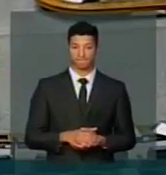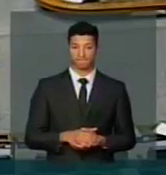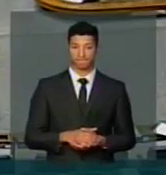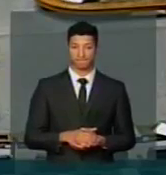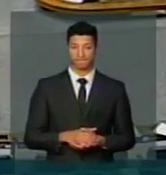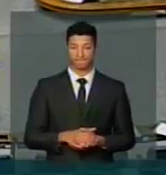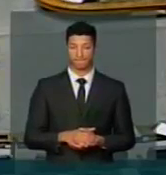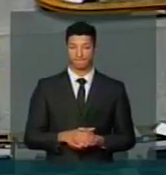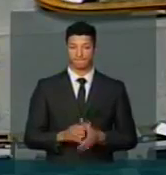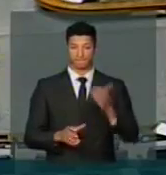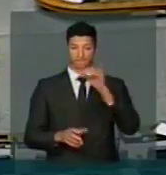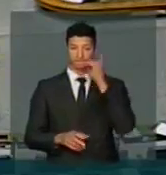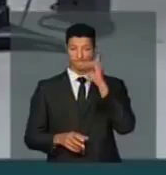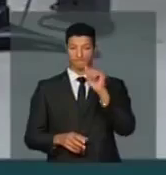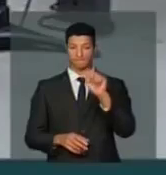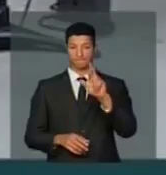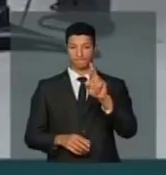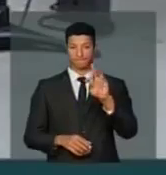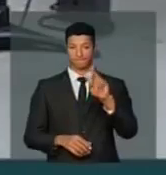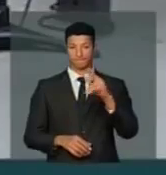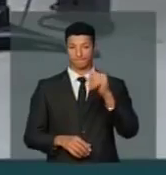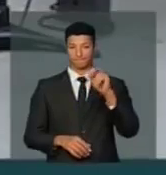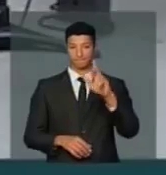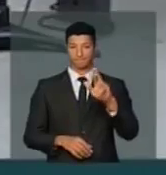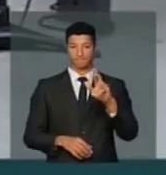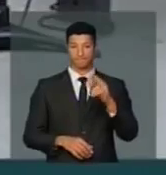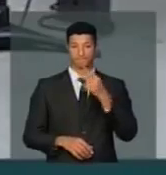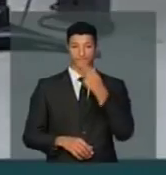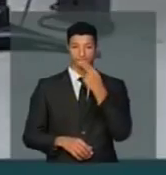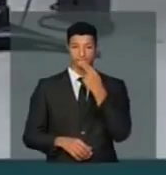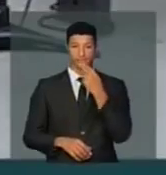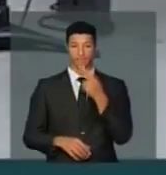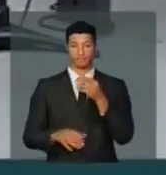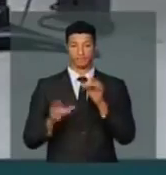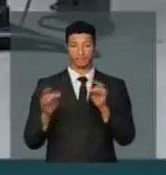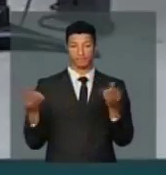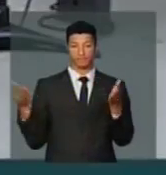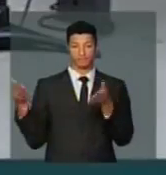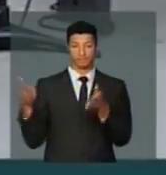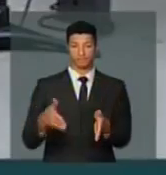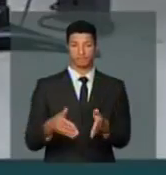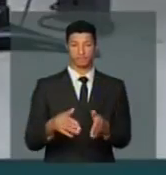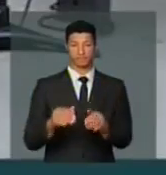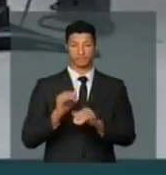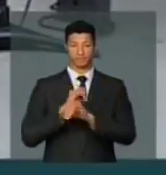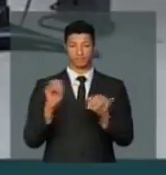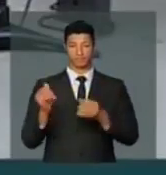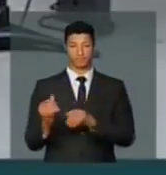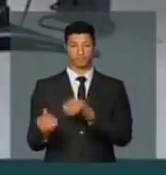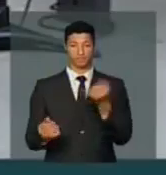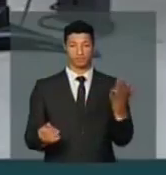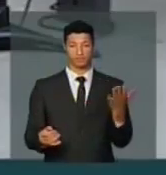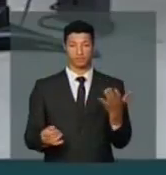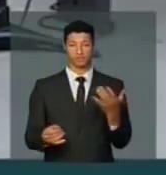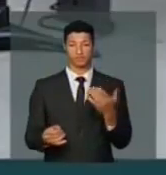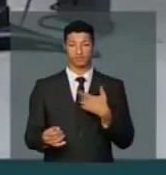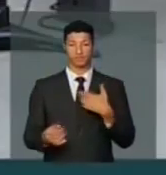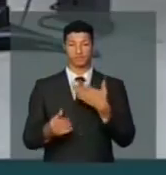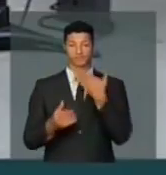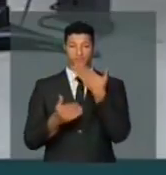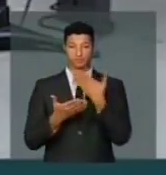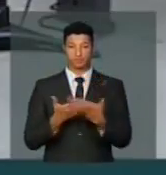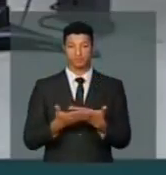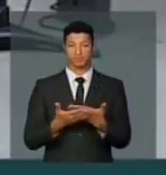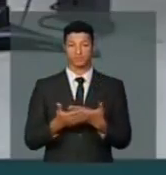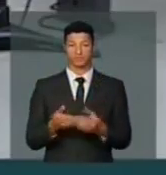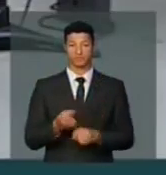Deputado Arthur Bisneto, eu não poderia deixar de vir dizer o quanto admiro,